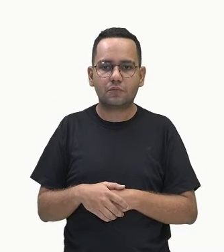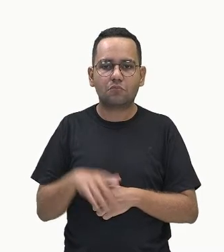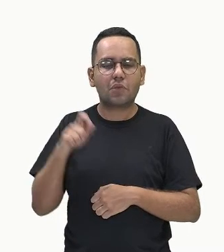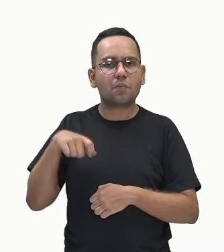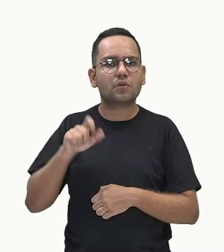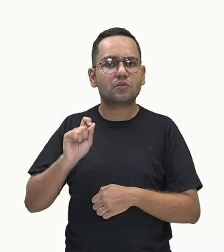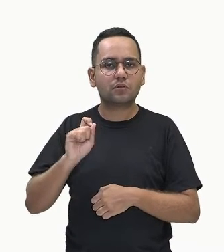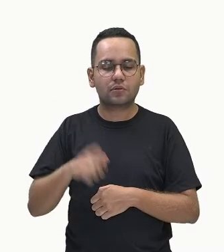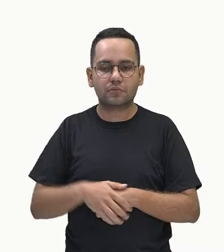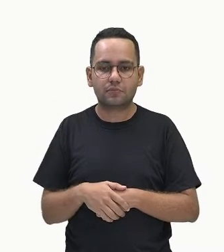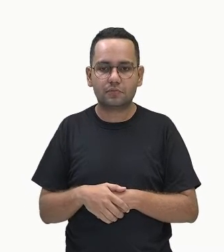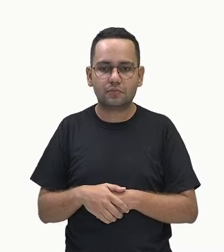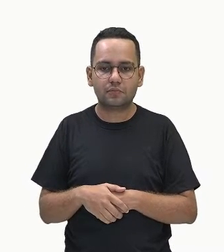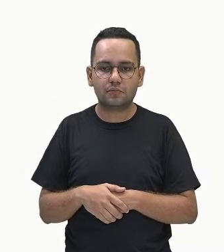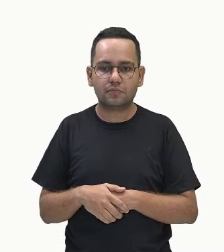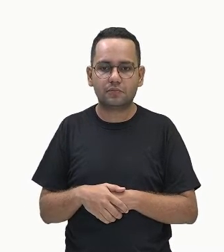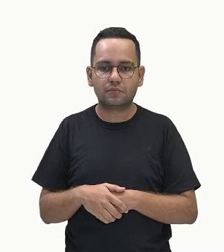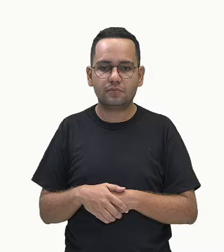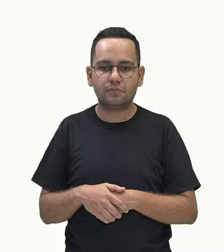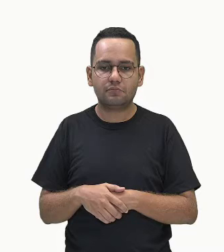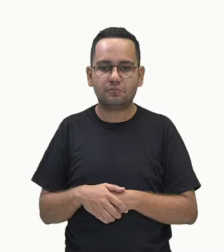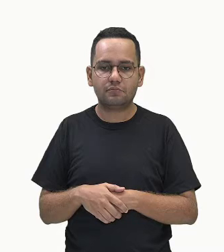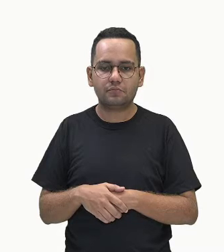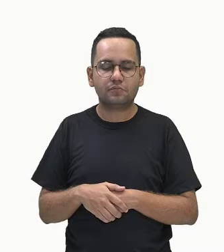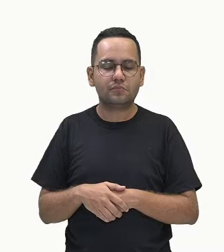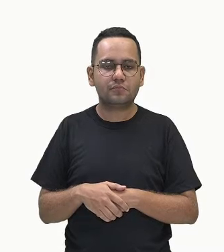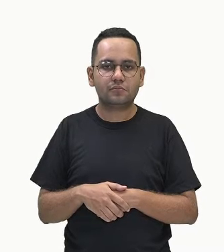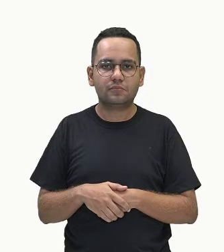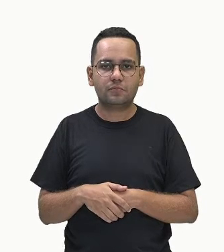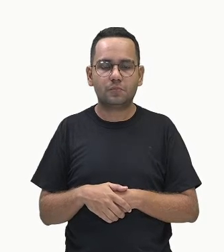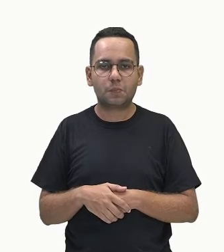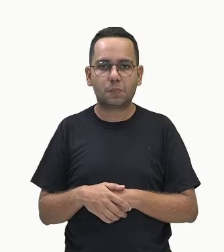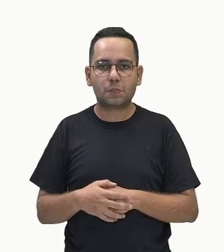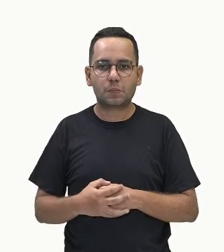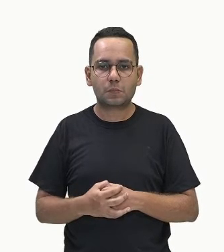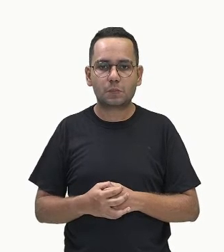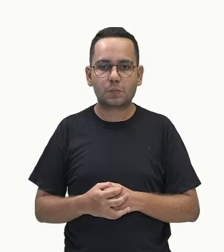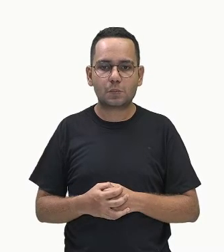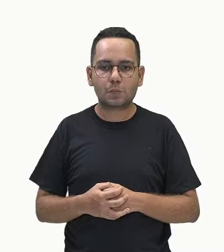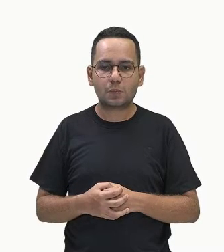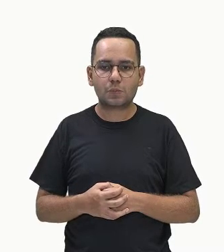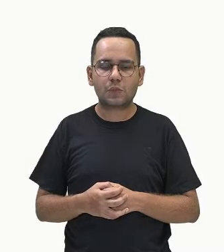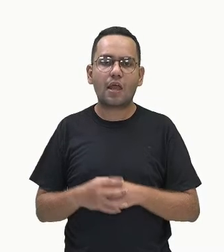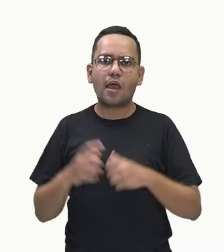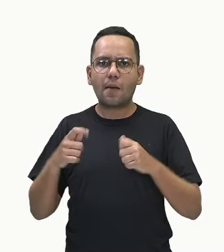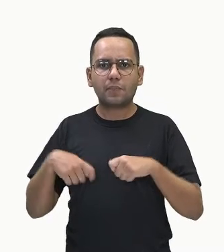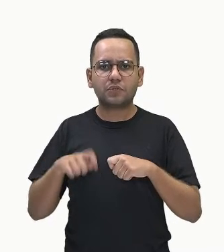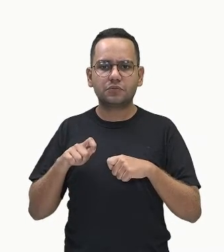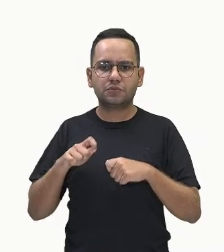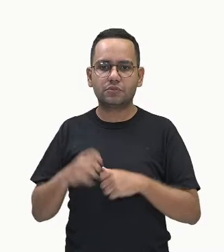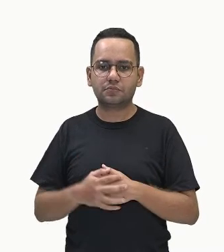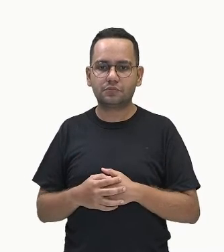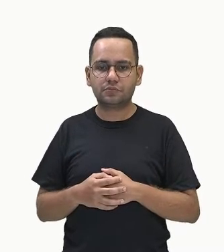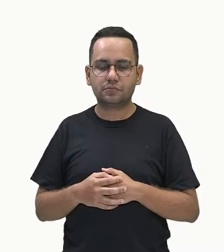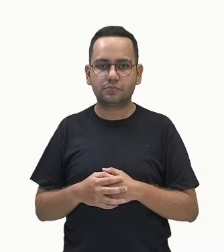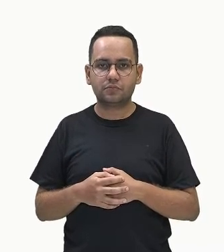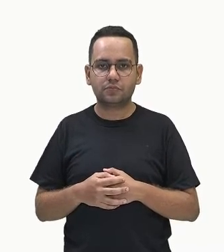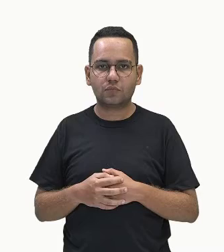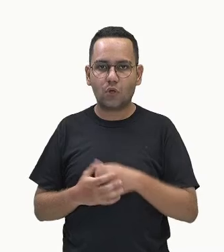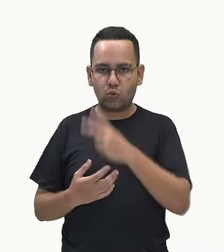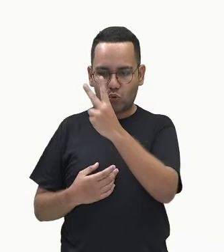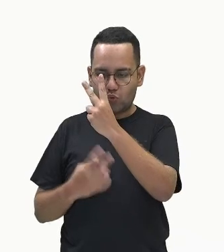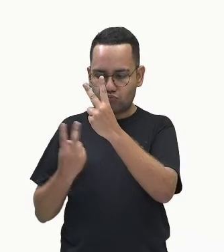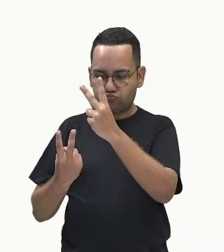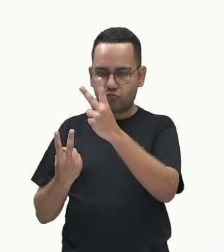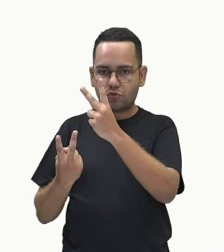forma, usando aqui recursos matemáticos, tá? Eu posso simplificar aqui, ó, 2, que é a medida do